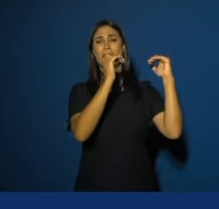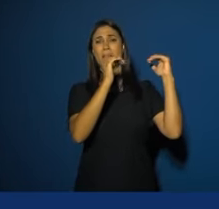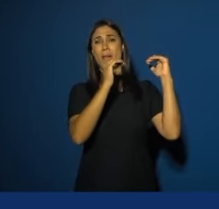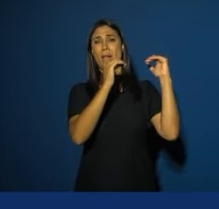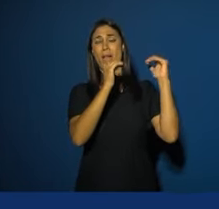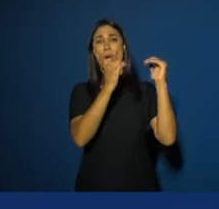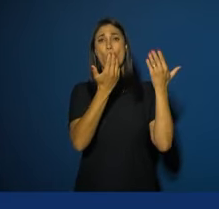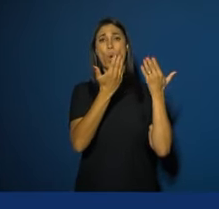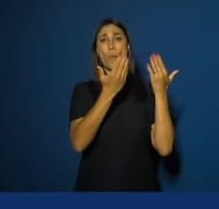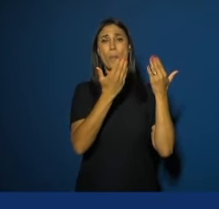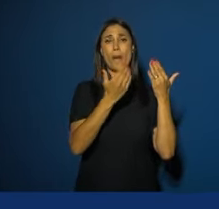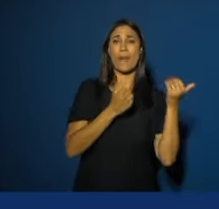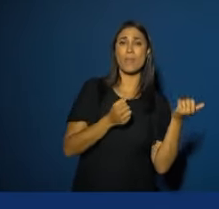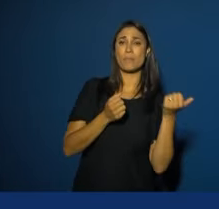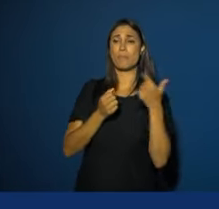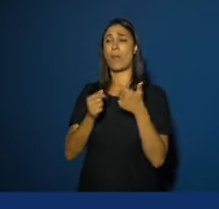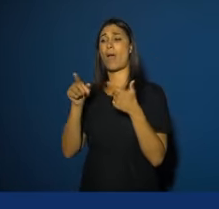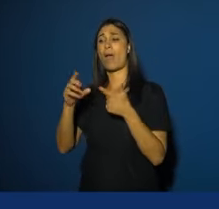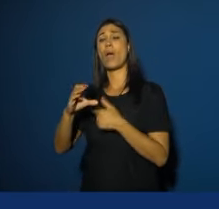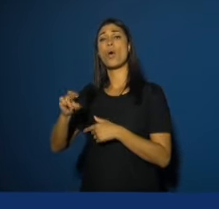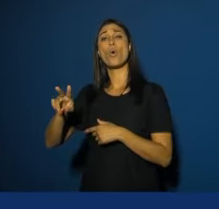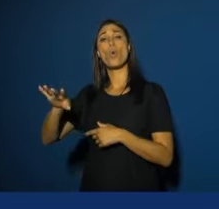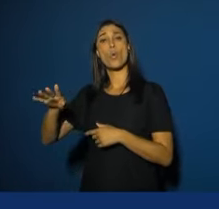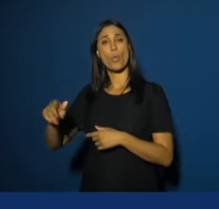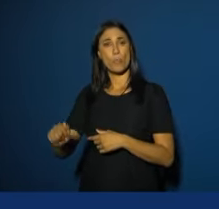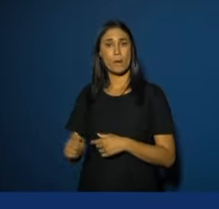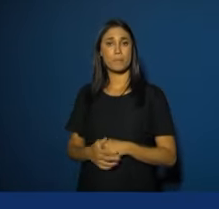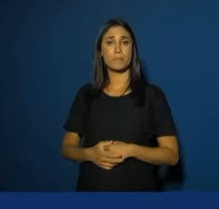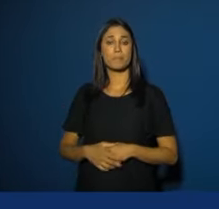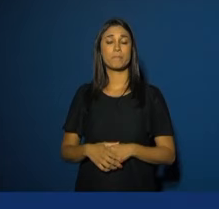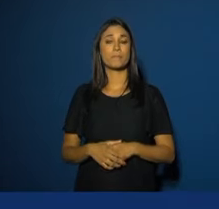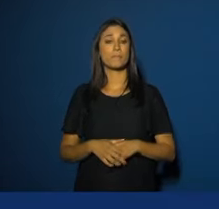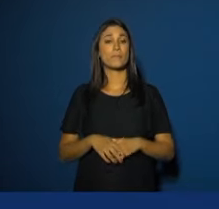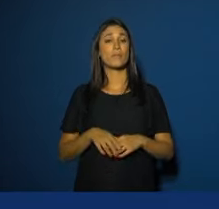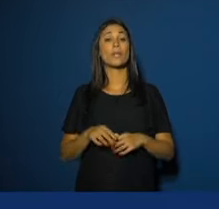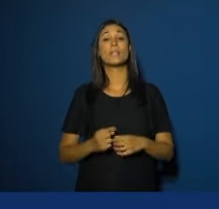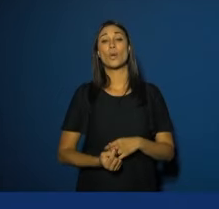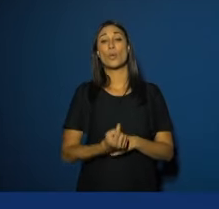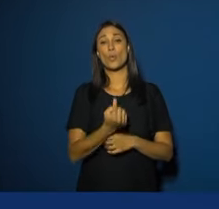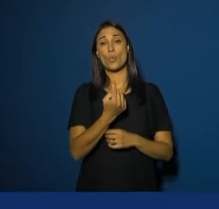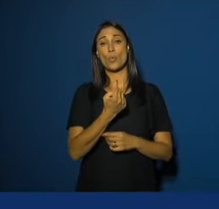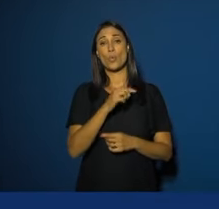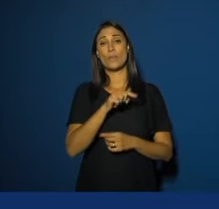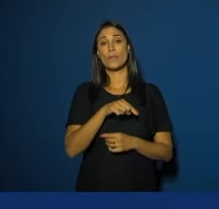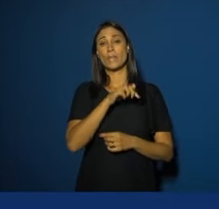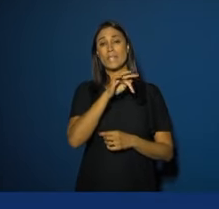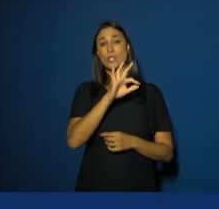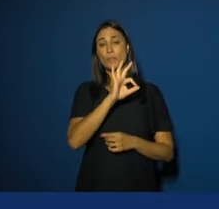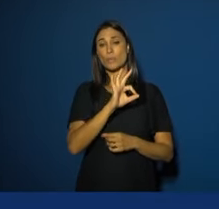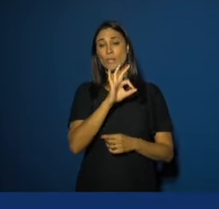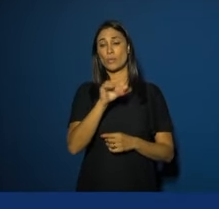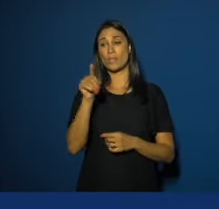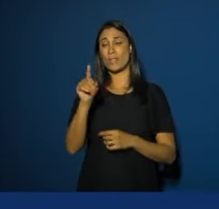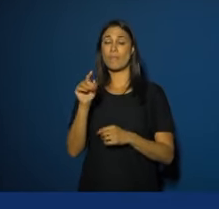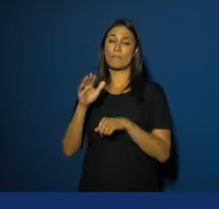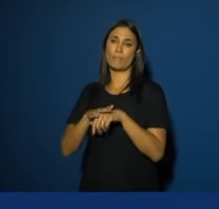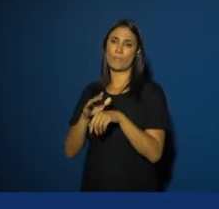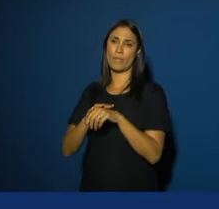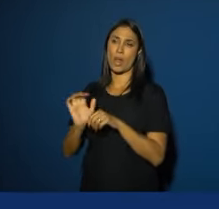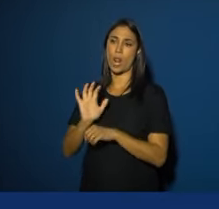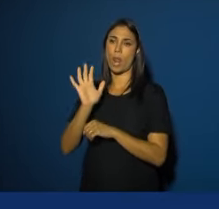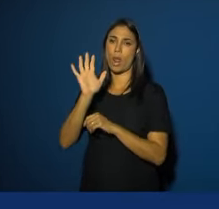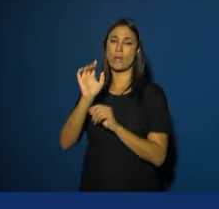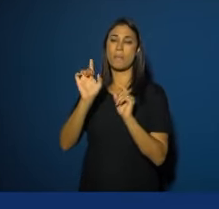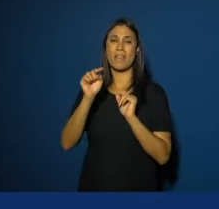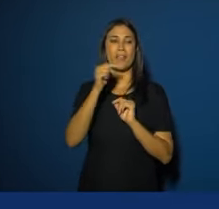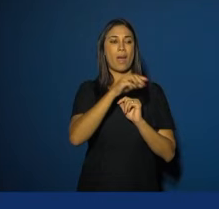de Cuba. Realmente, confesso que não sabia disso. Lembra, Ricardo? É um sétimo da Argentina, que produz gás, mas um terço